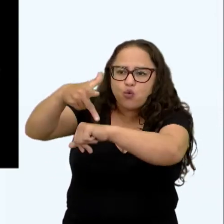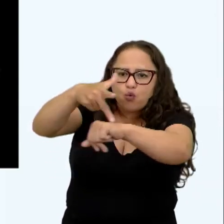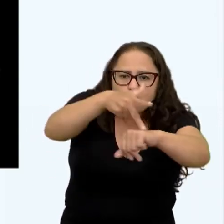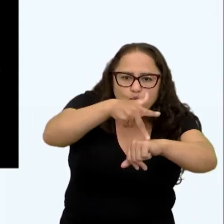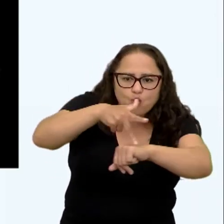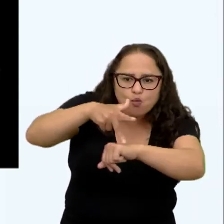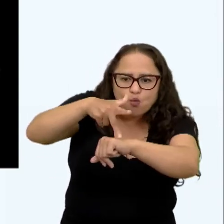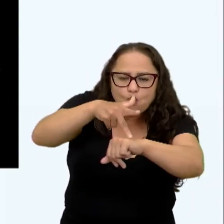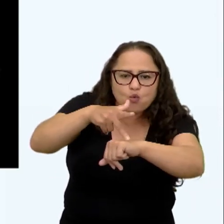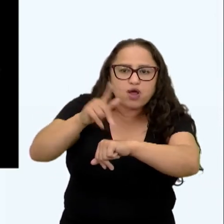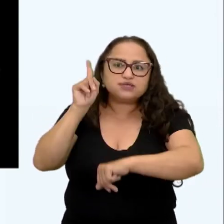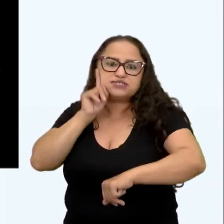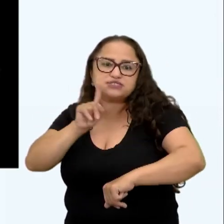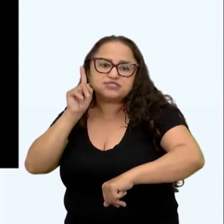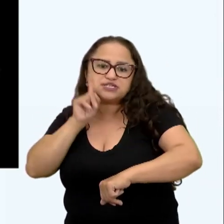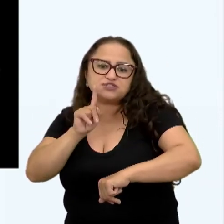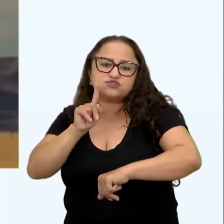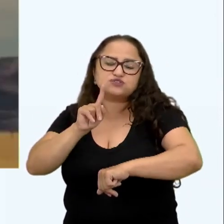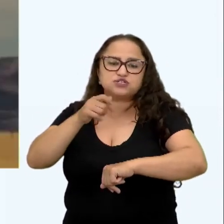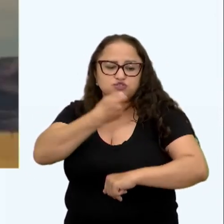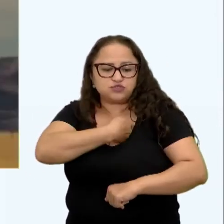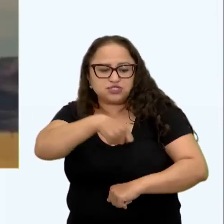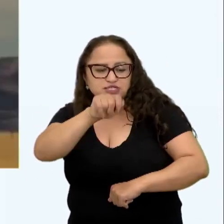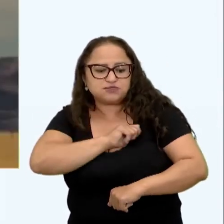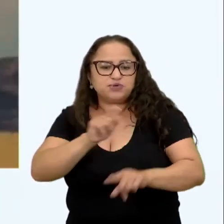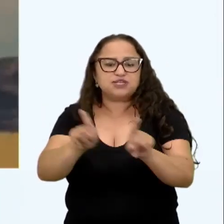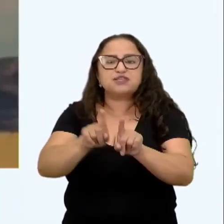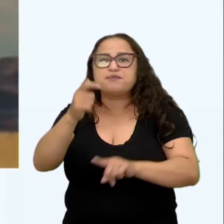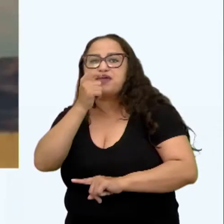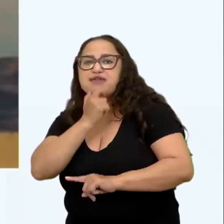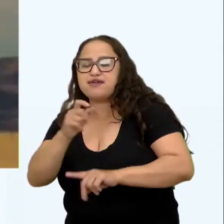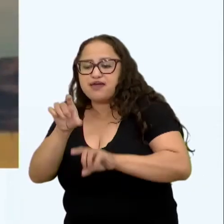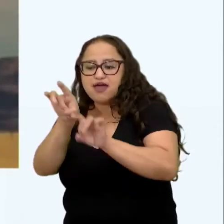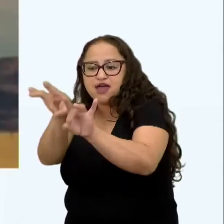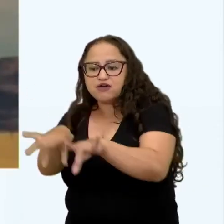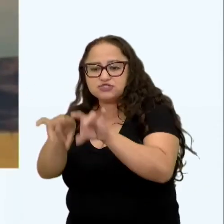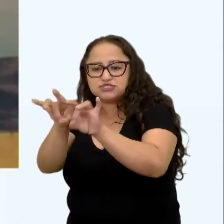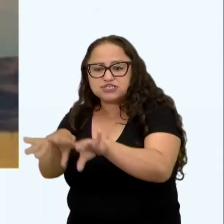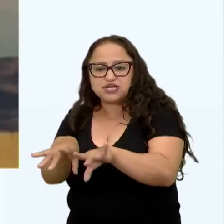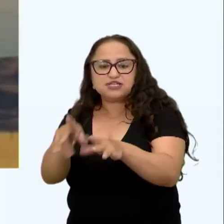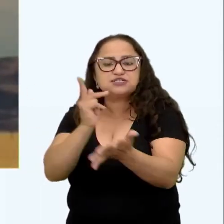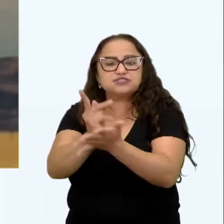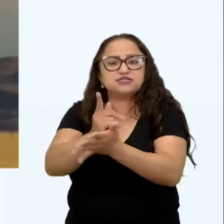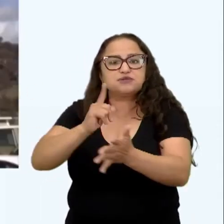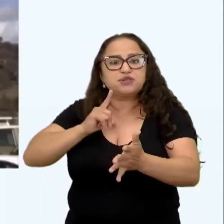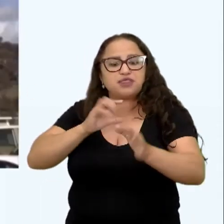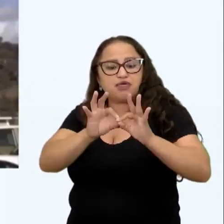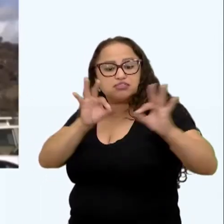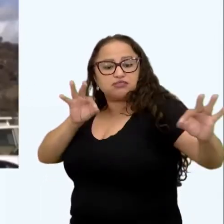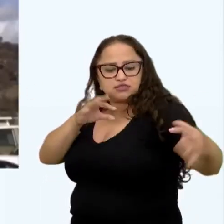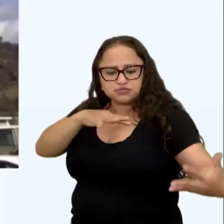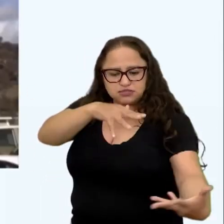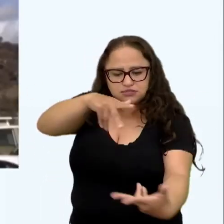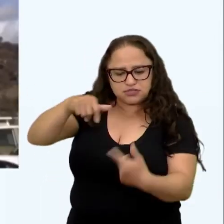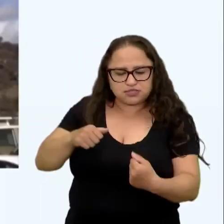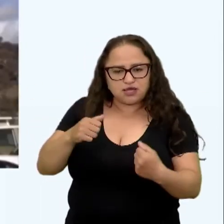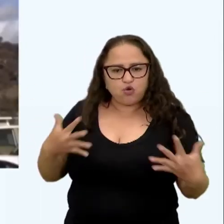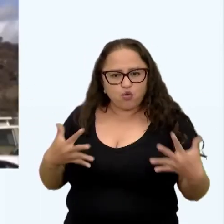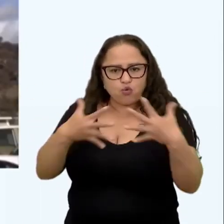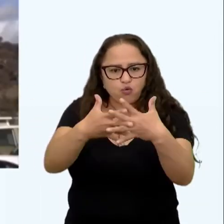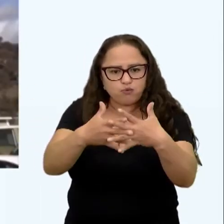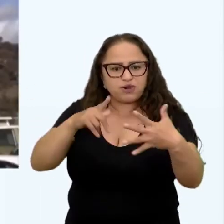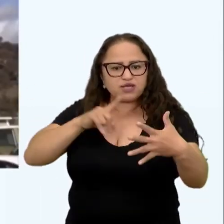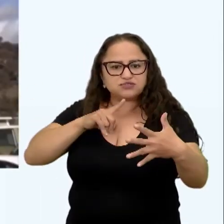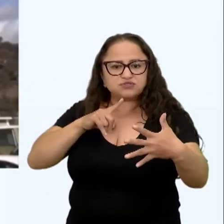planeta: Estados Unidos, Espanha e Austrália. As antenas estão localizadas em pontos equidistantes da Terra. Cada complexo tem